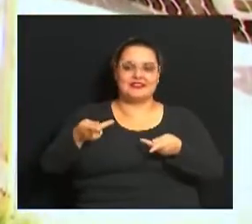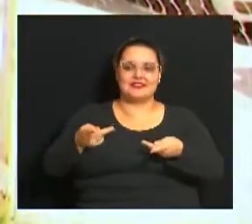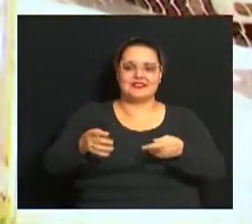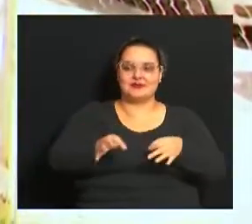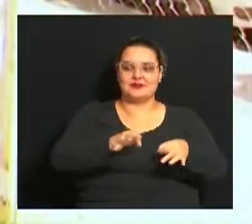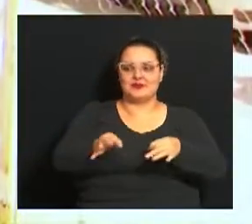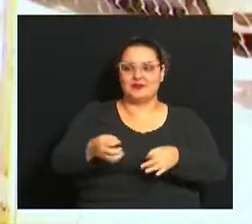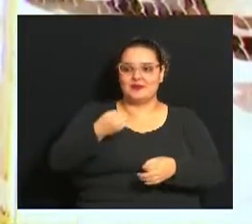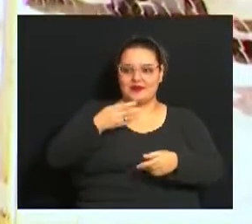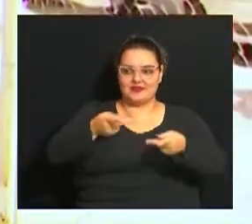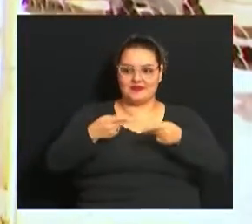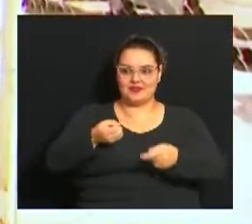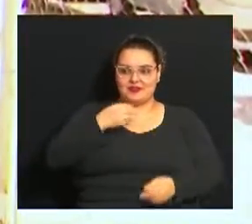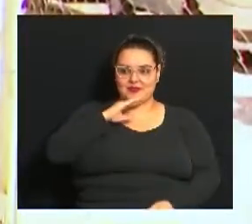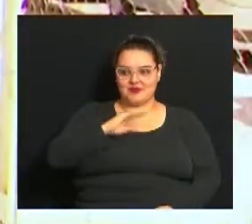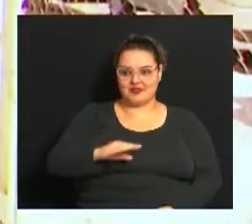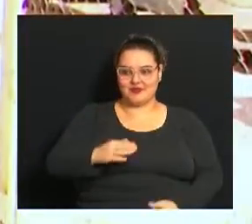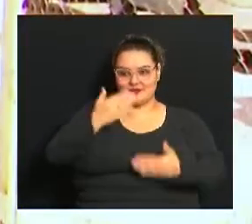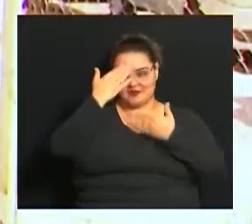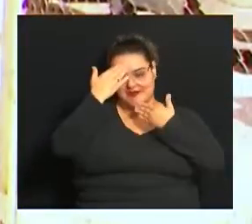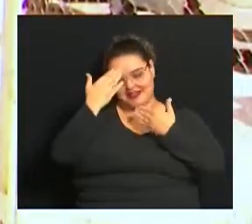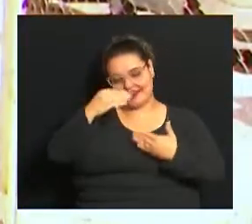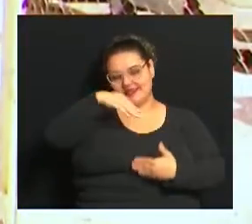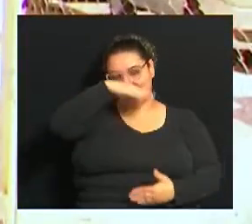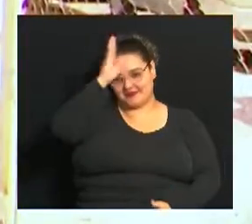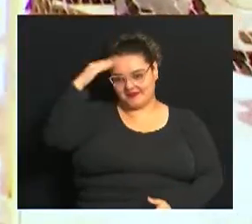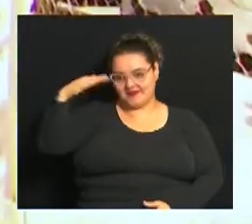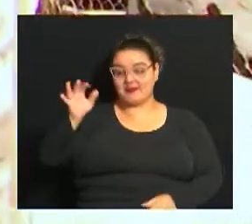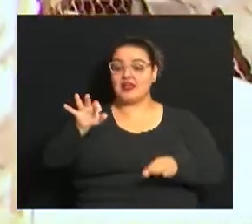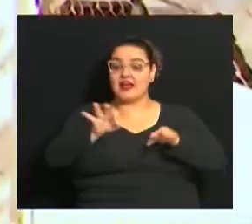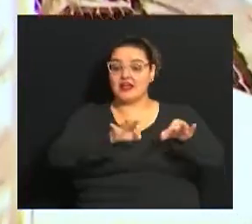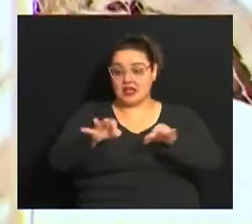educação, lazer, como o CEL, o Centro de Artes e Esportes Unificados Estação Cidadania,